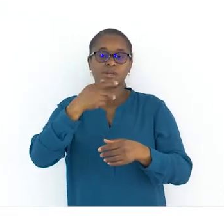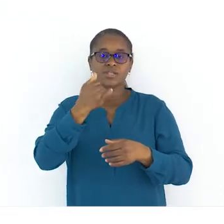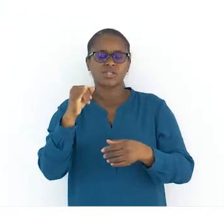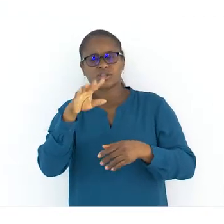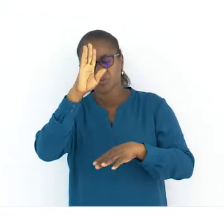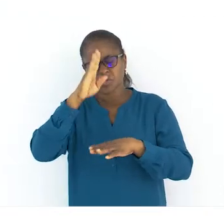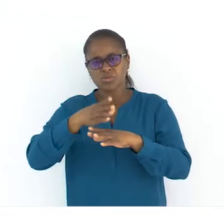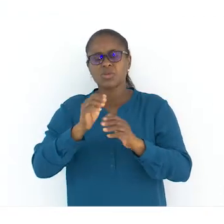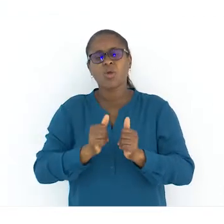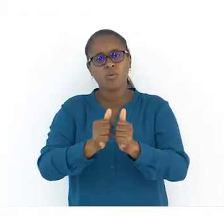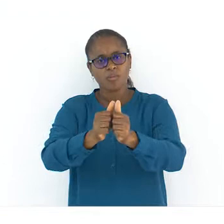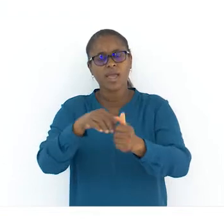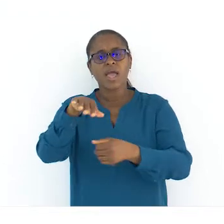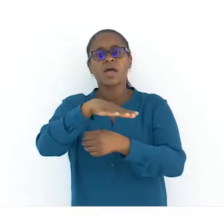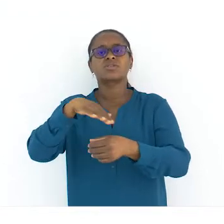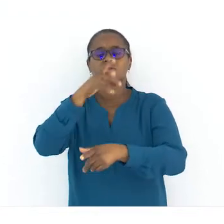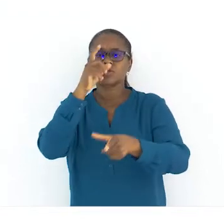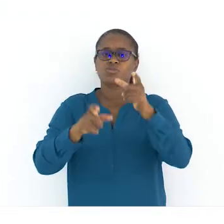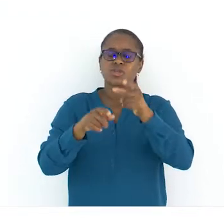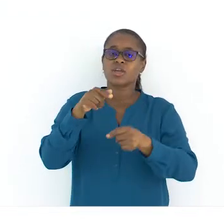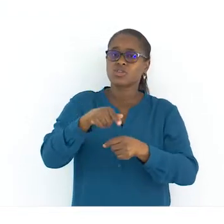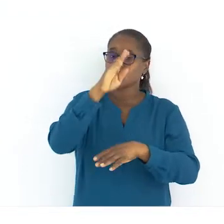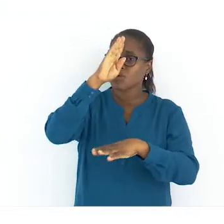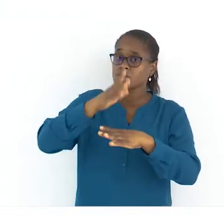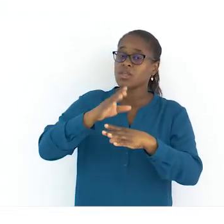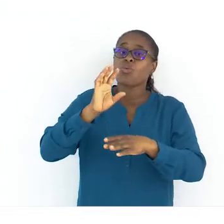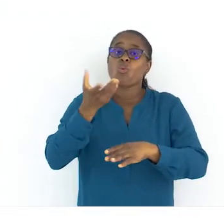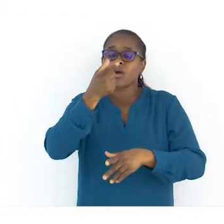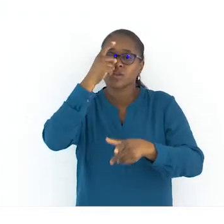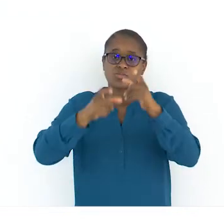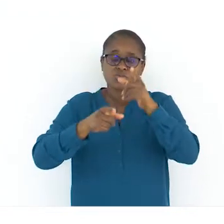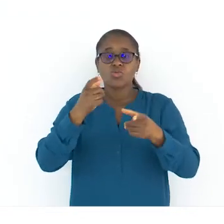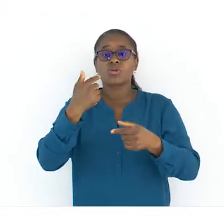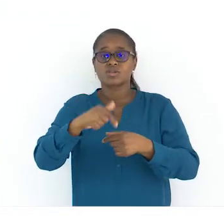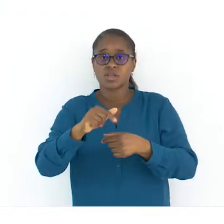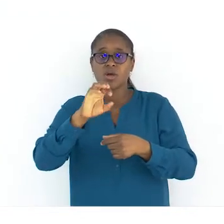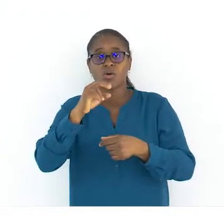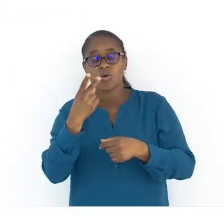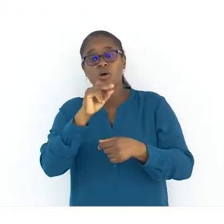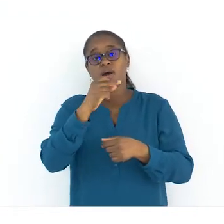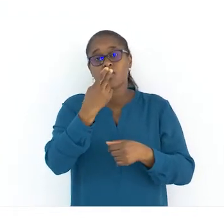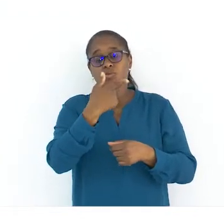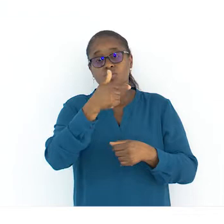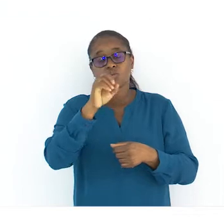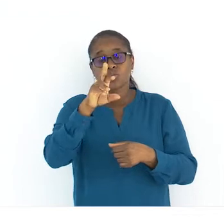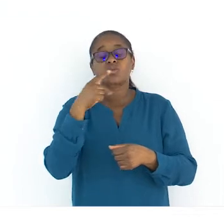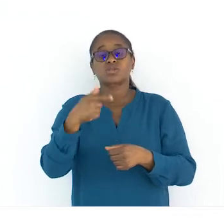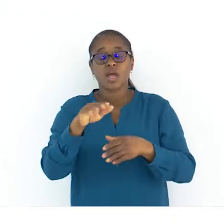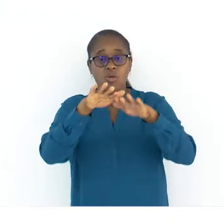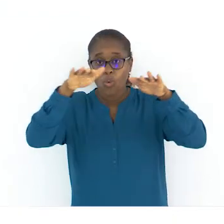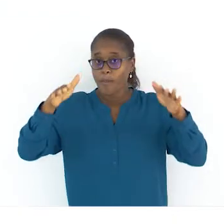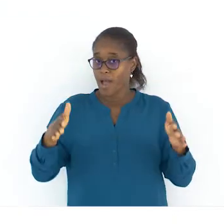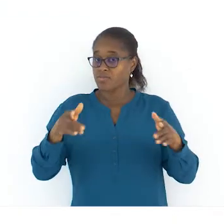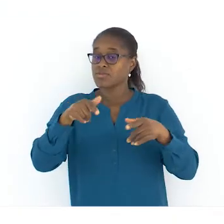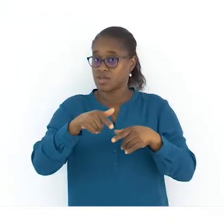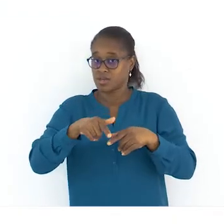acompanham as ações das personagens. Isso acontece quando a pessoa está, ou o ator está no palco. Neste caso,